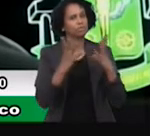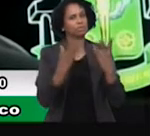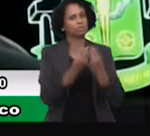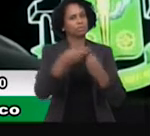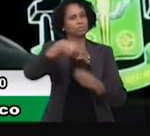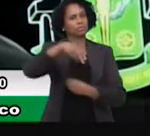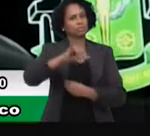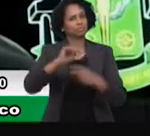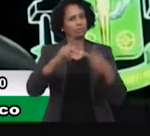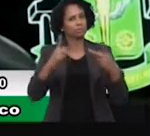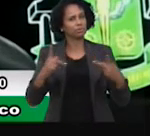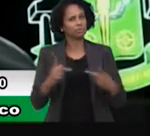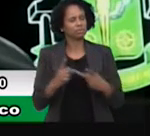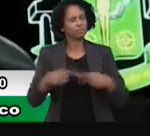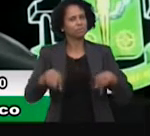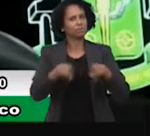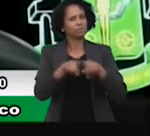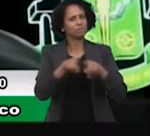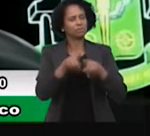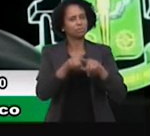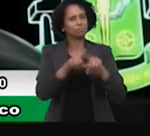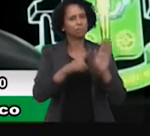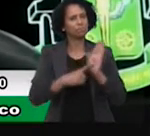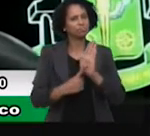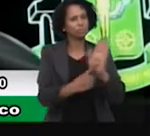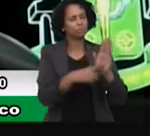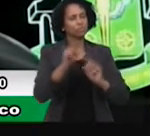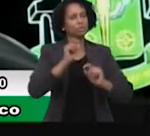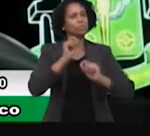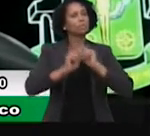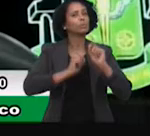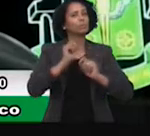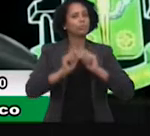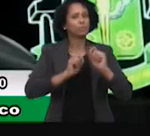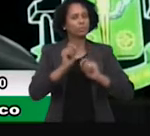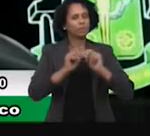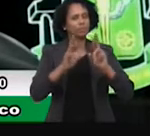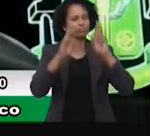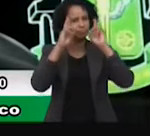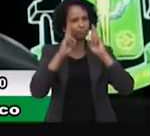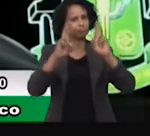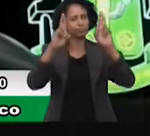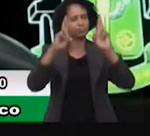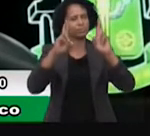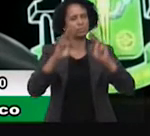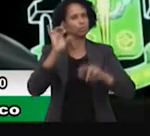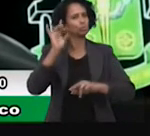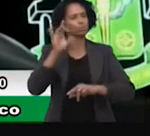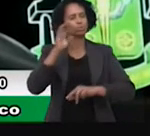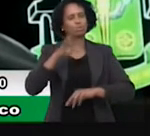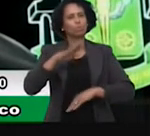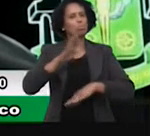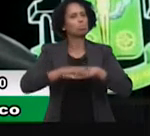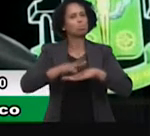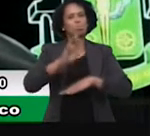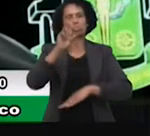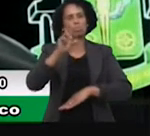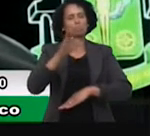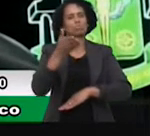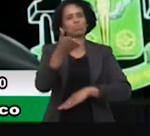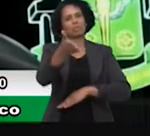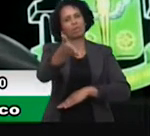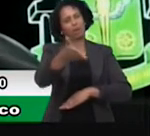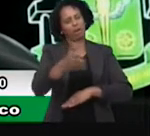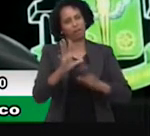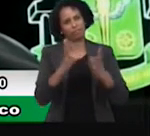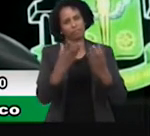mostrou para nós a grandeza e o respeito que Vossa Excelência teve por ele, só mostrou a grandeza que Vossa Excelência teve junto com